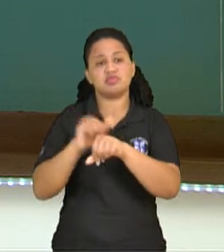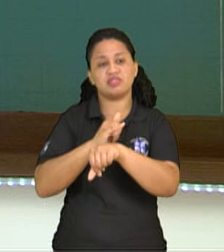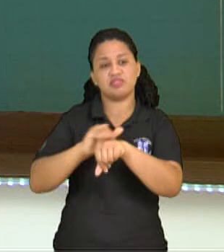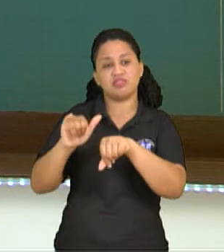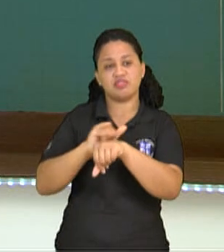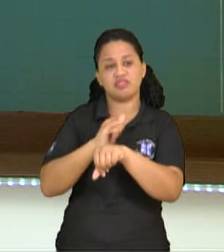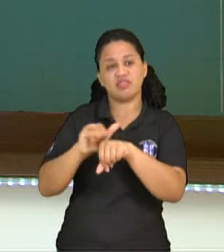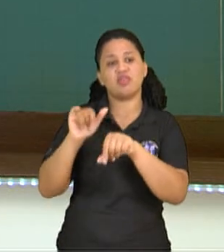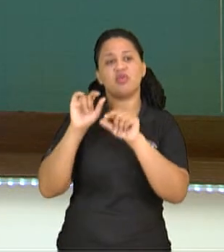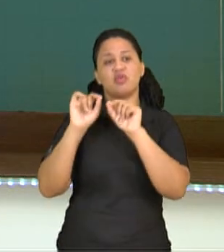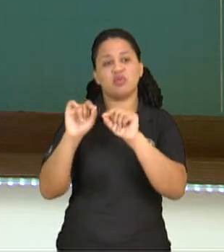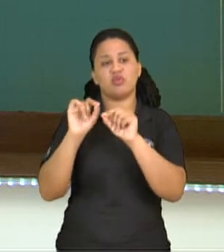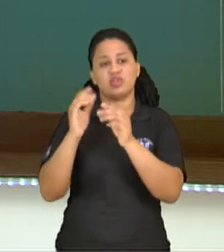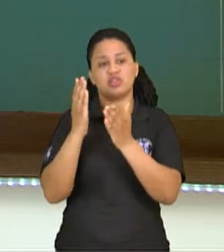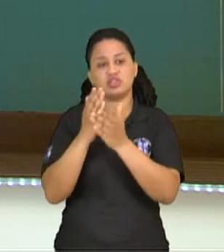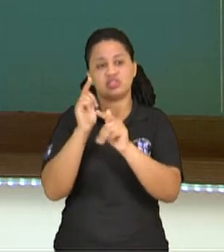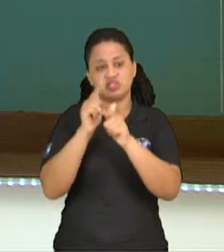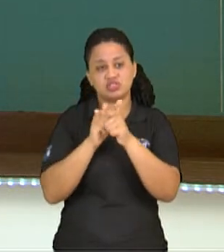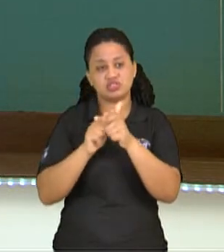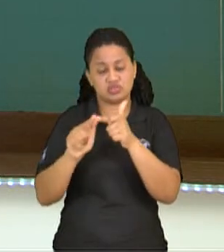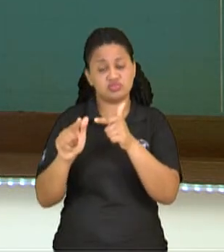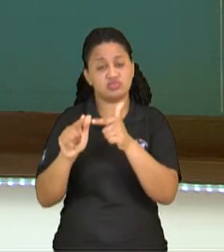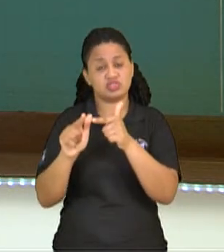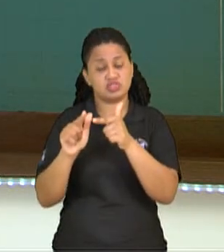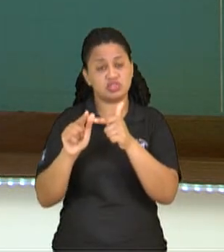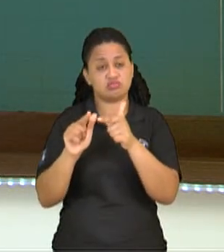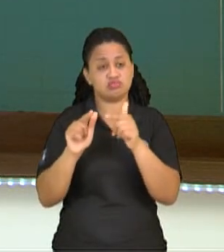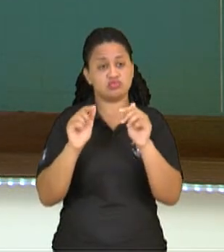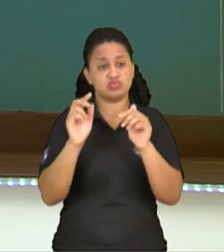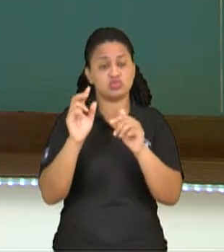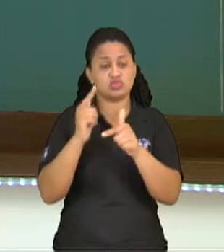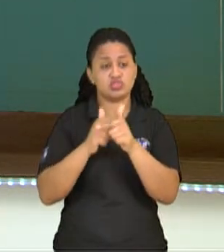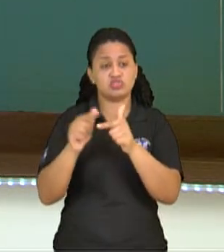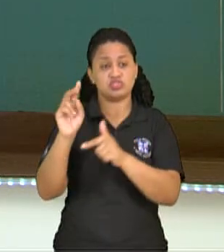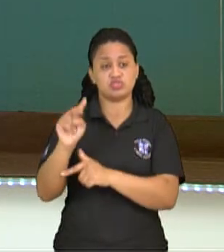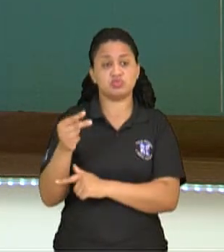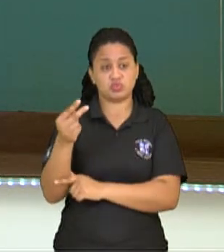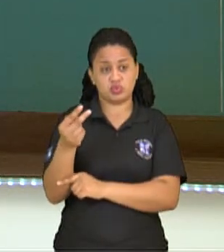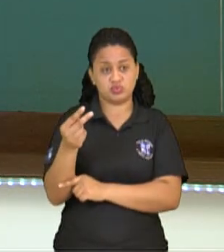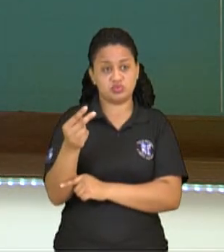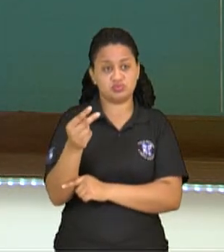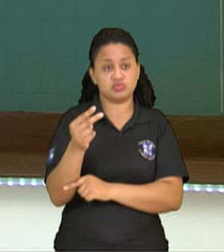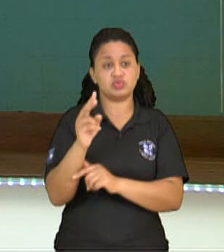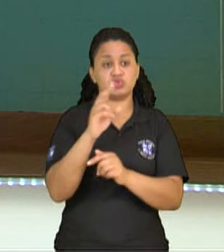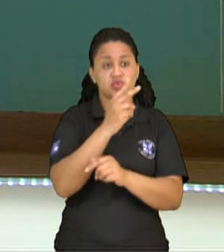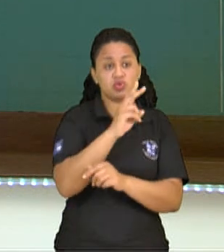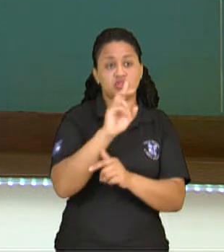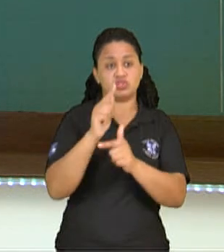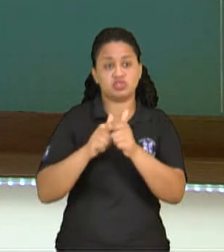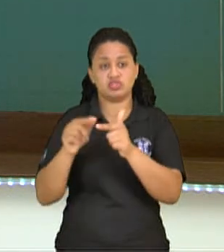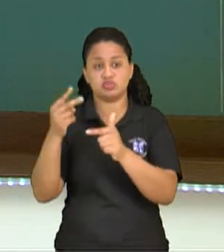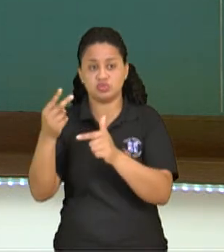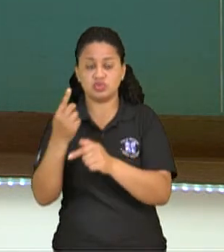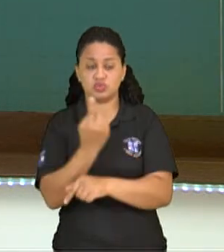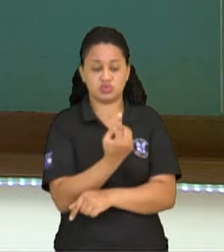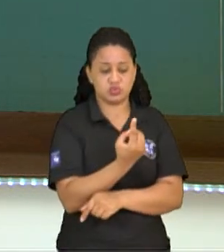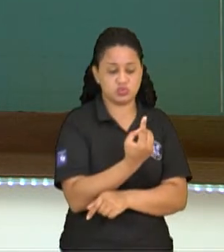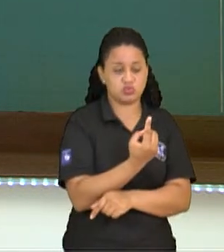estratégia de divisão dessa equação do segundo grau por 2. Né? Então, 2 dividido por 2 vai ficar